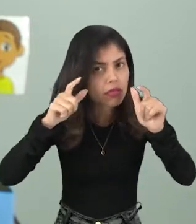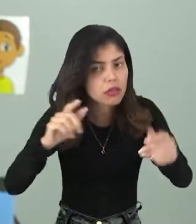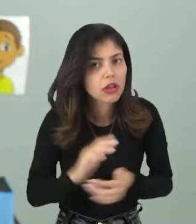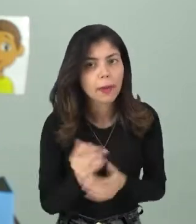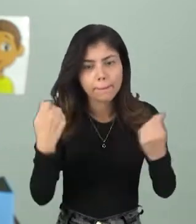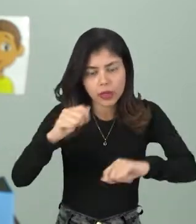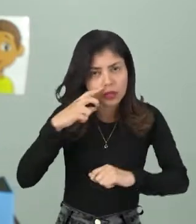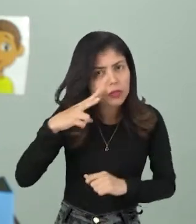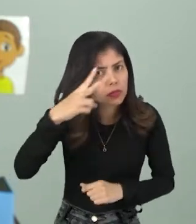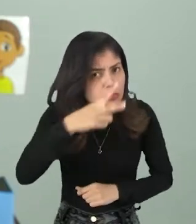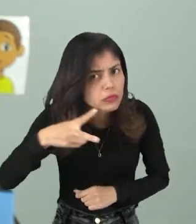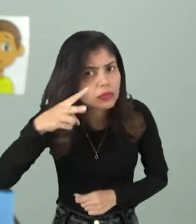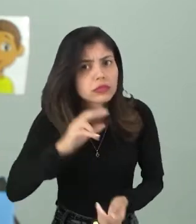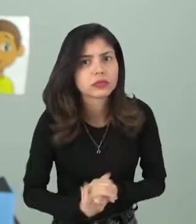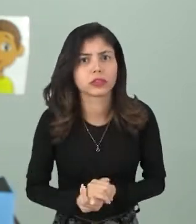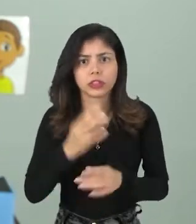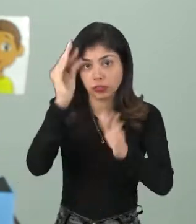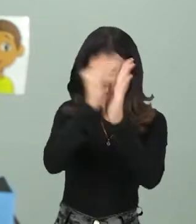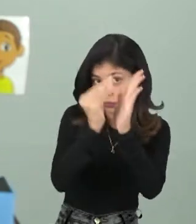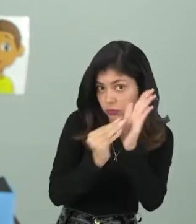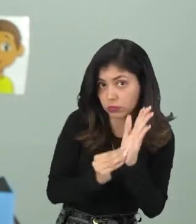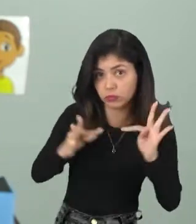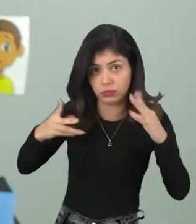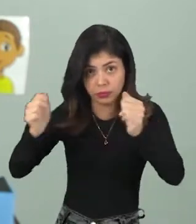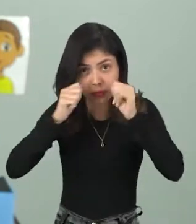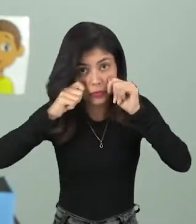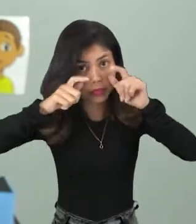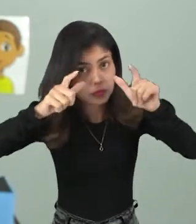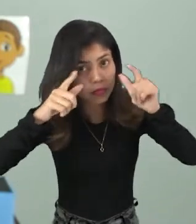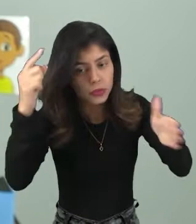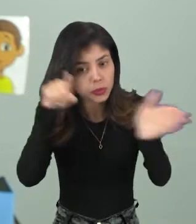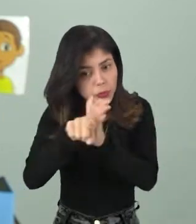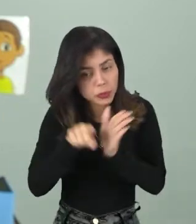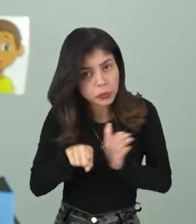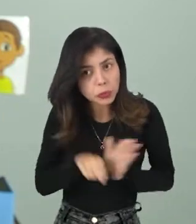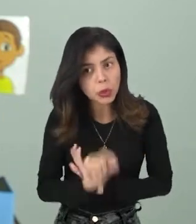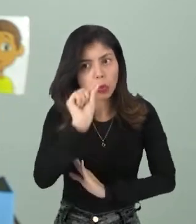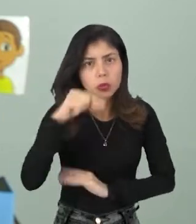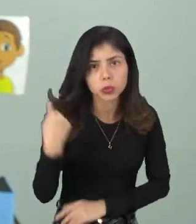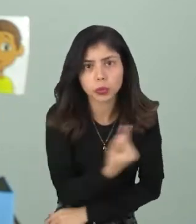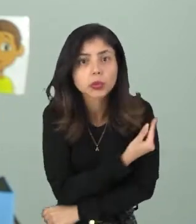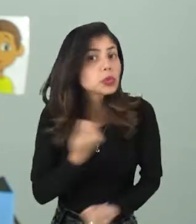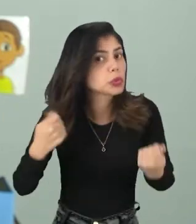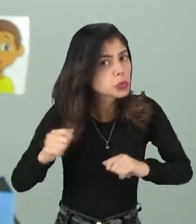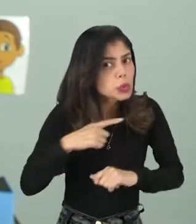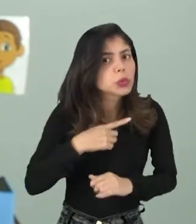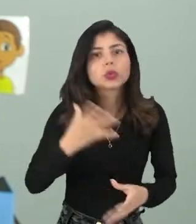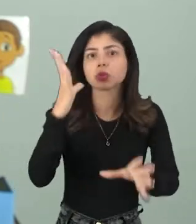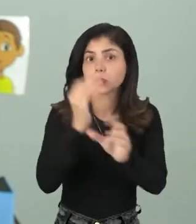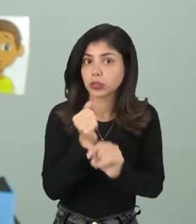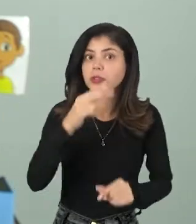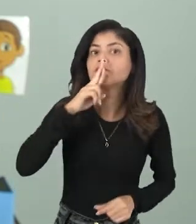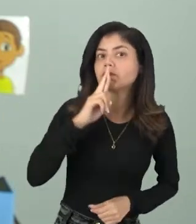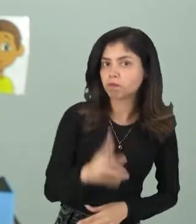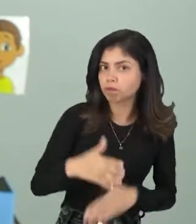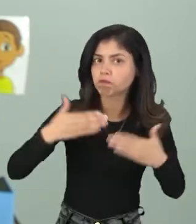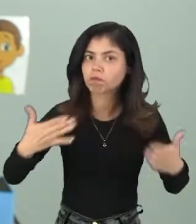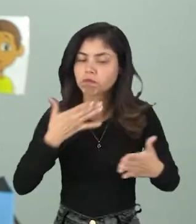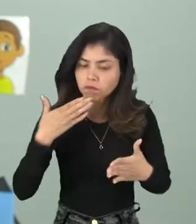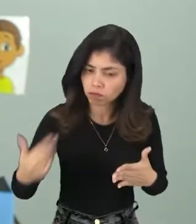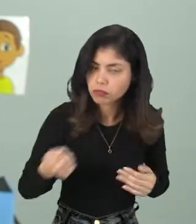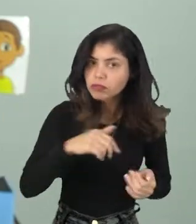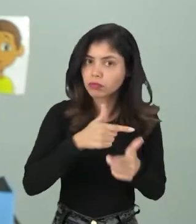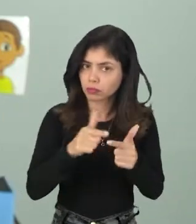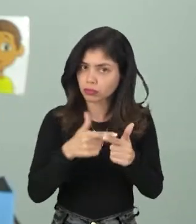mesmo temos que observar os dados Temos que estar atentos a pergunta ou seja o que nós temos que solucionar